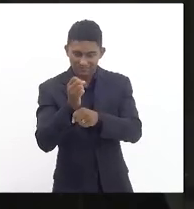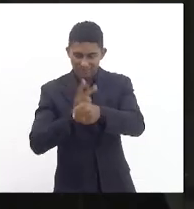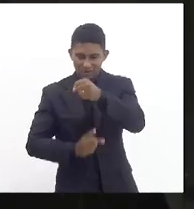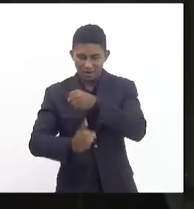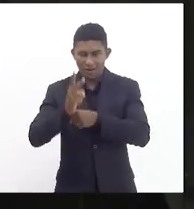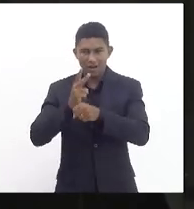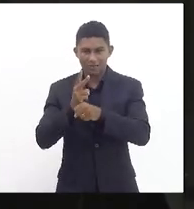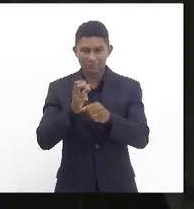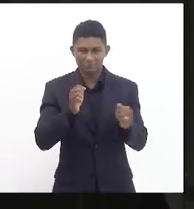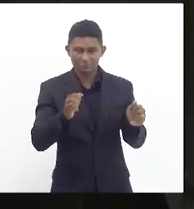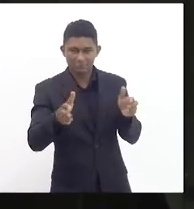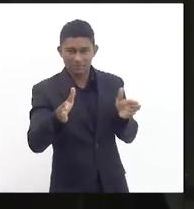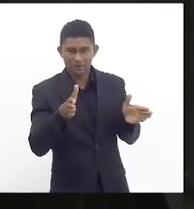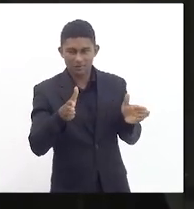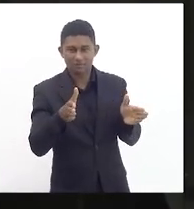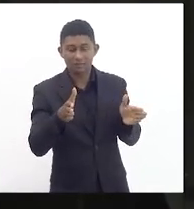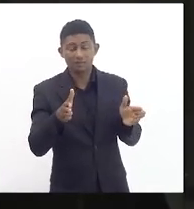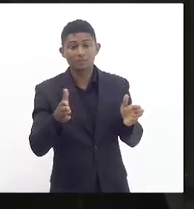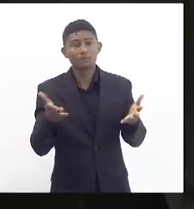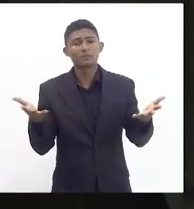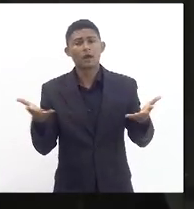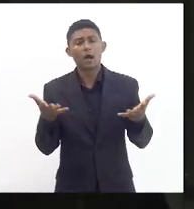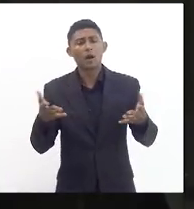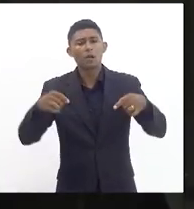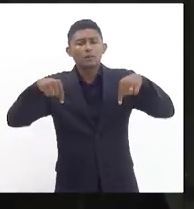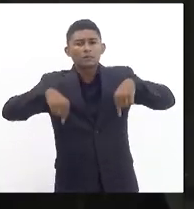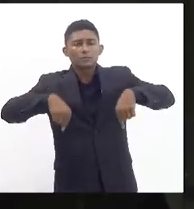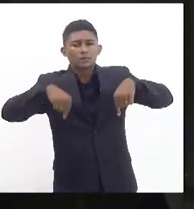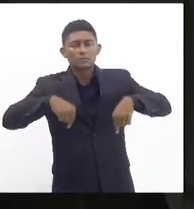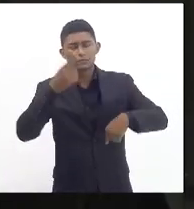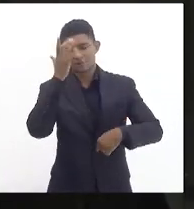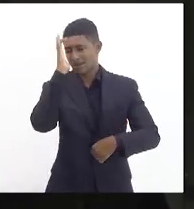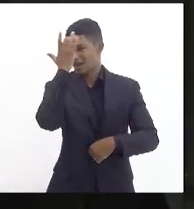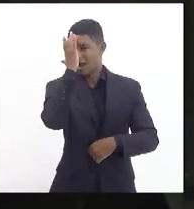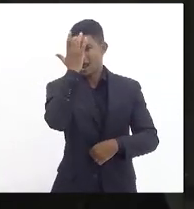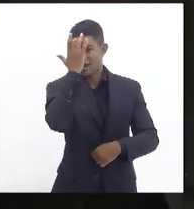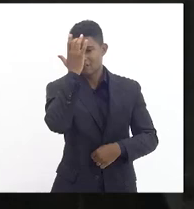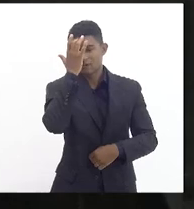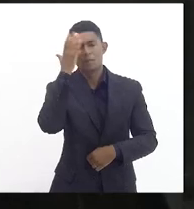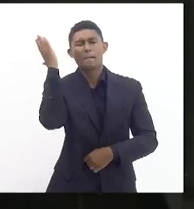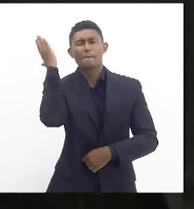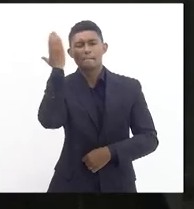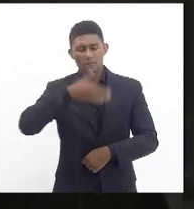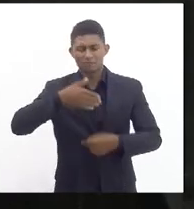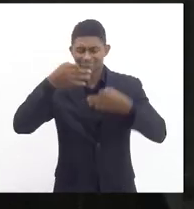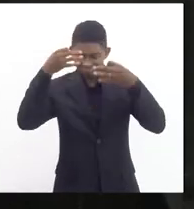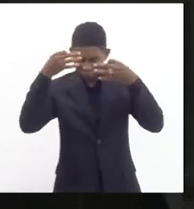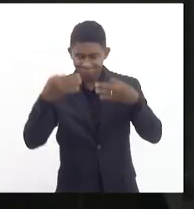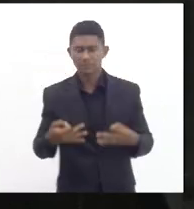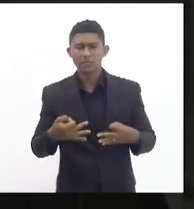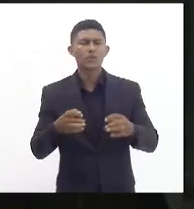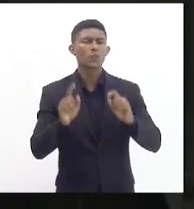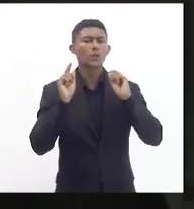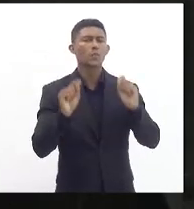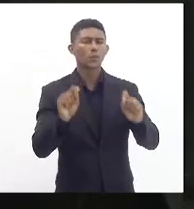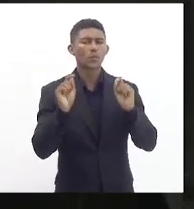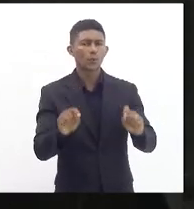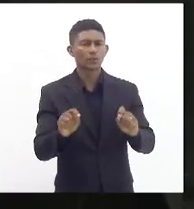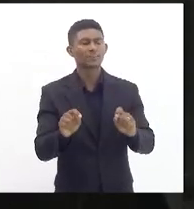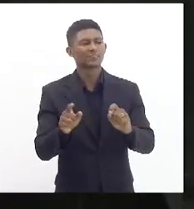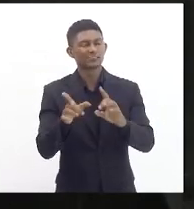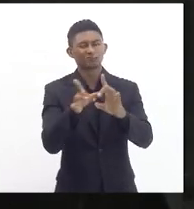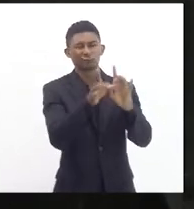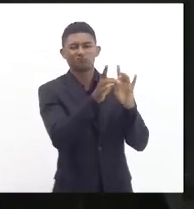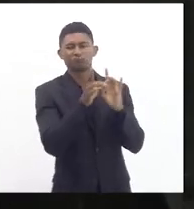Carnaval fora de época dá um exemplo de unidade da luta